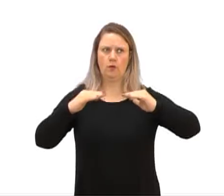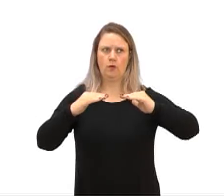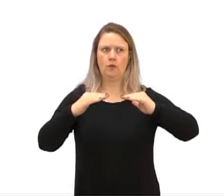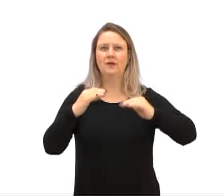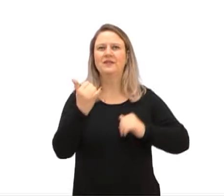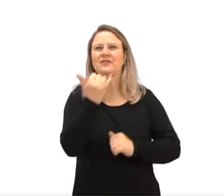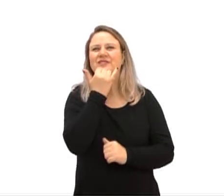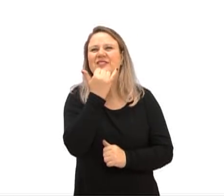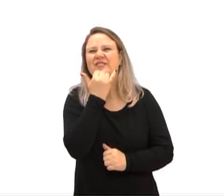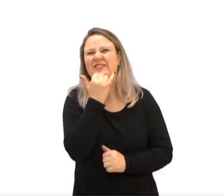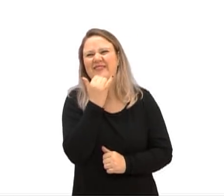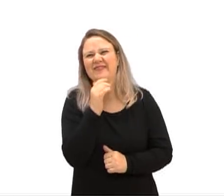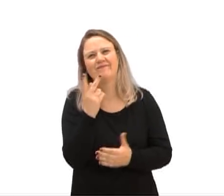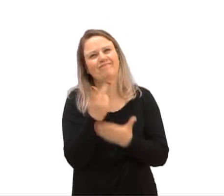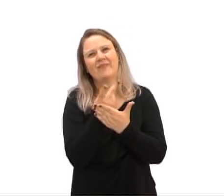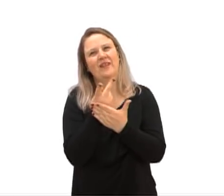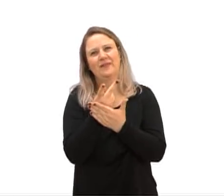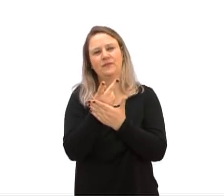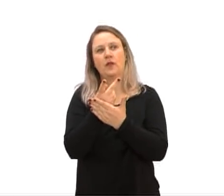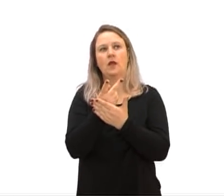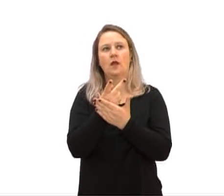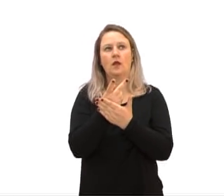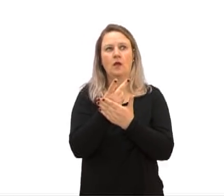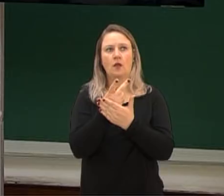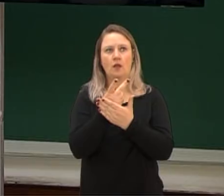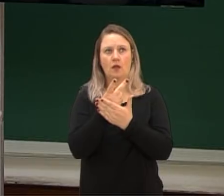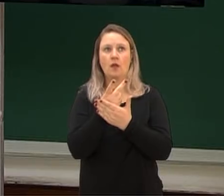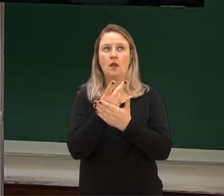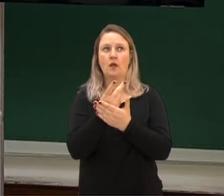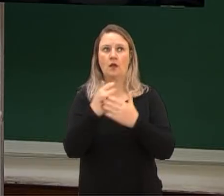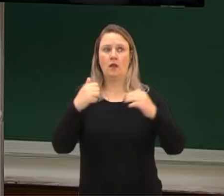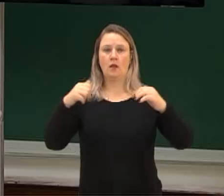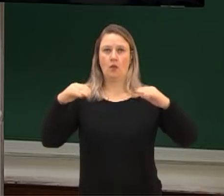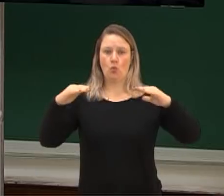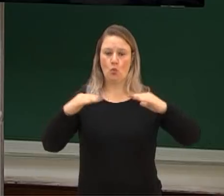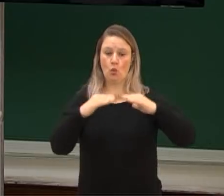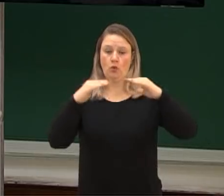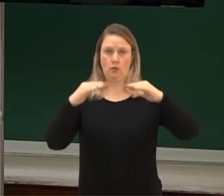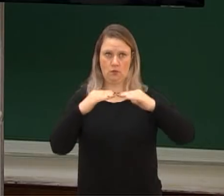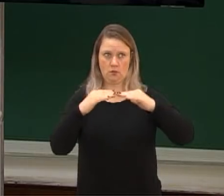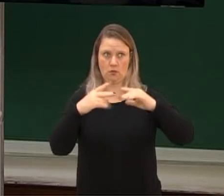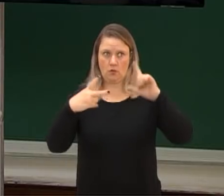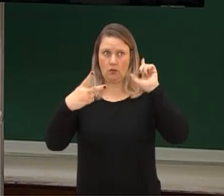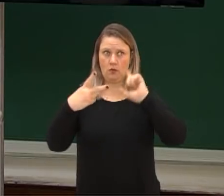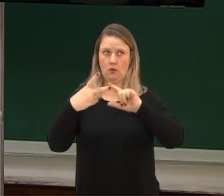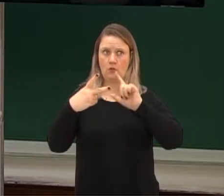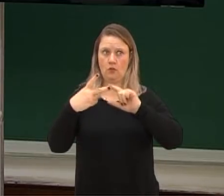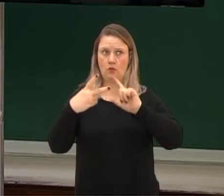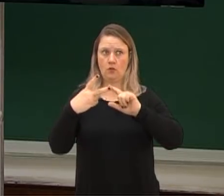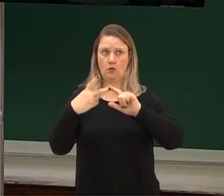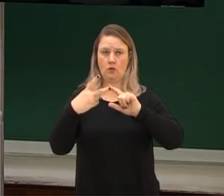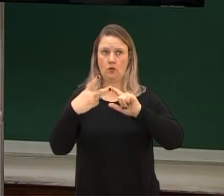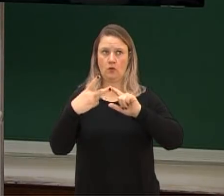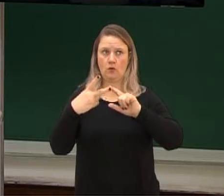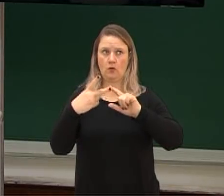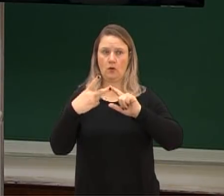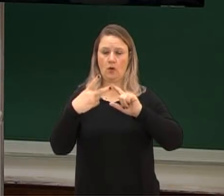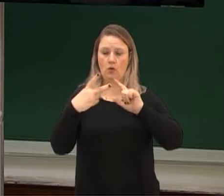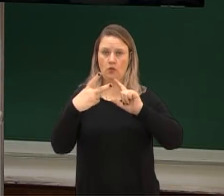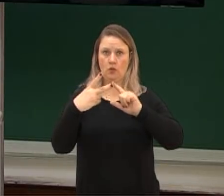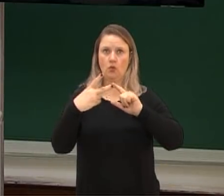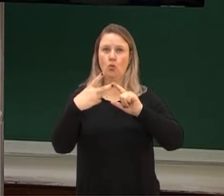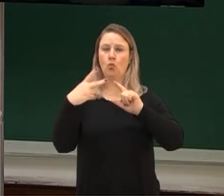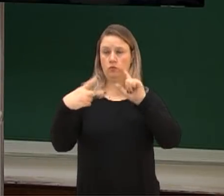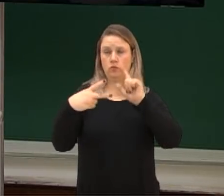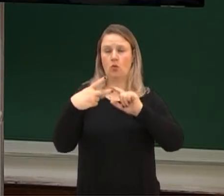O convergente, elas fazem o movimento de encontro frontal. O divergente, elas se separam, né? Elas